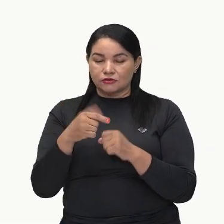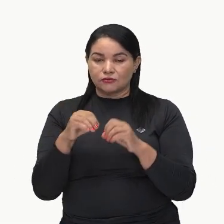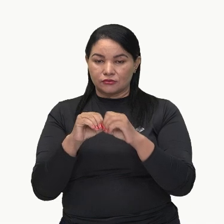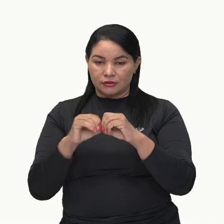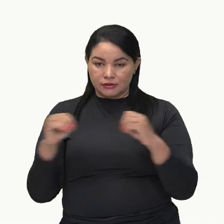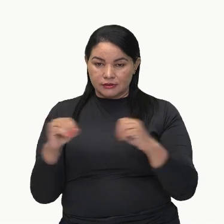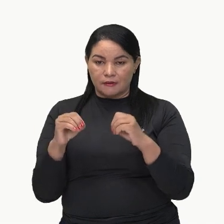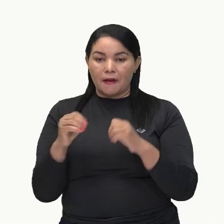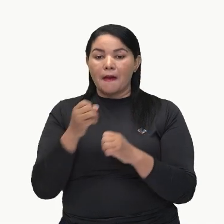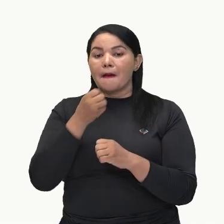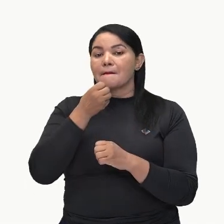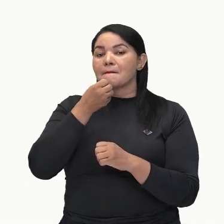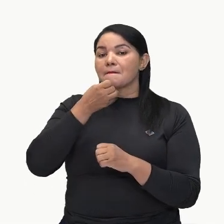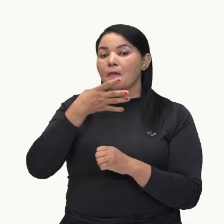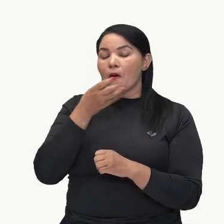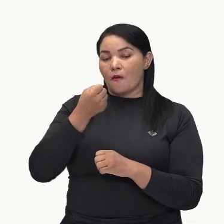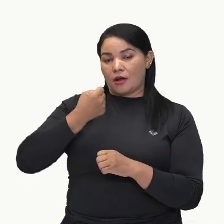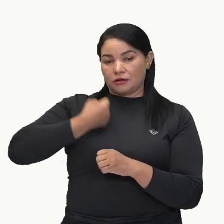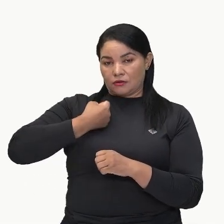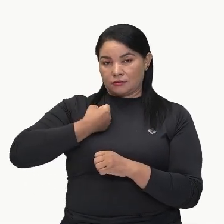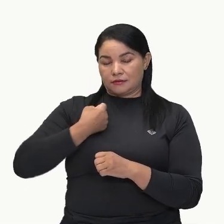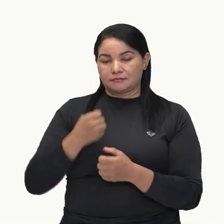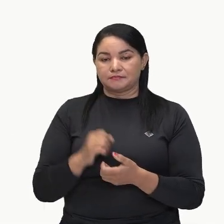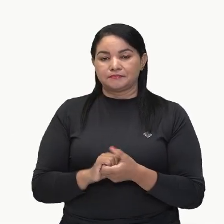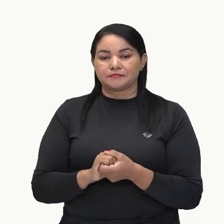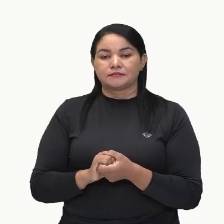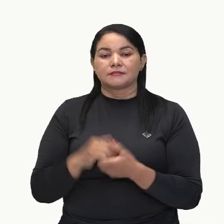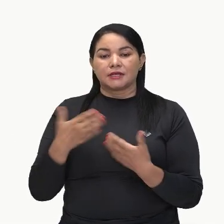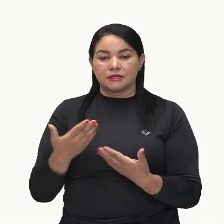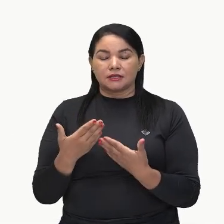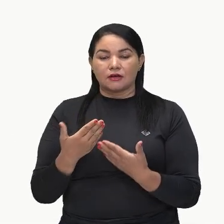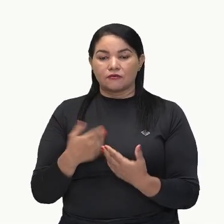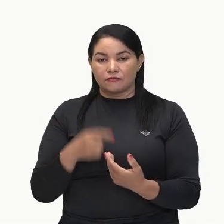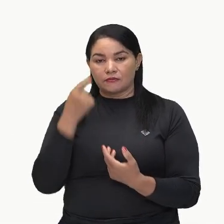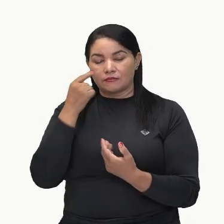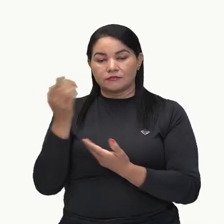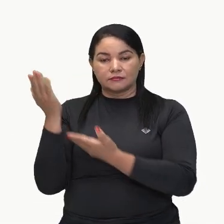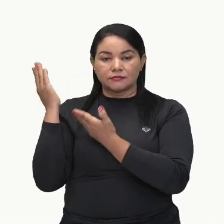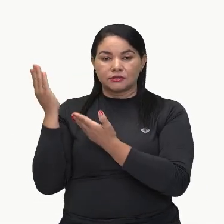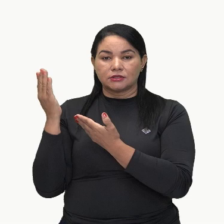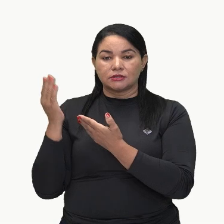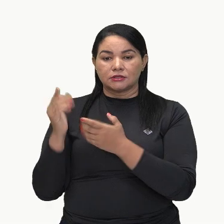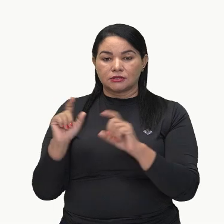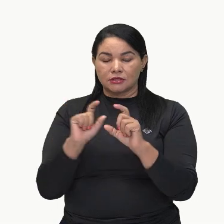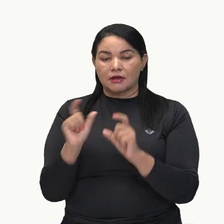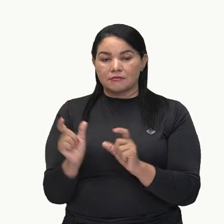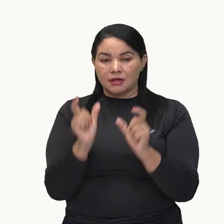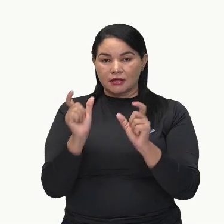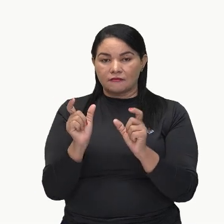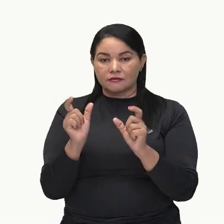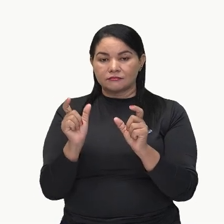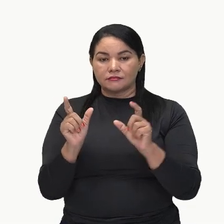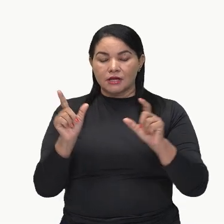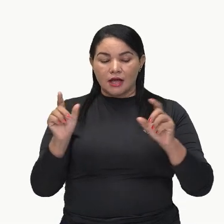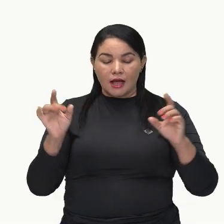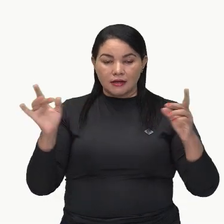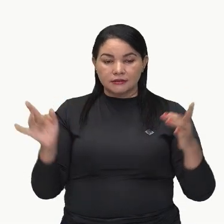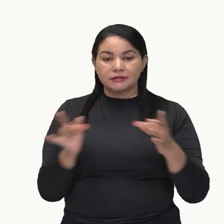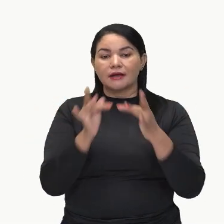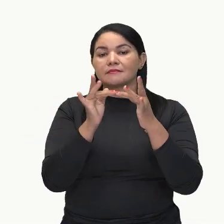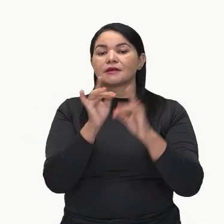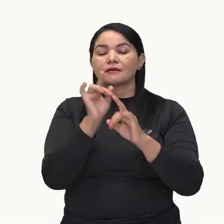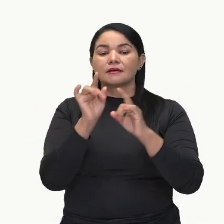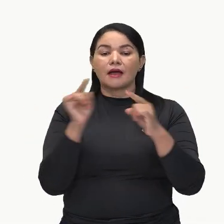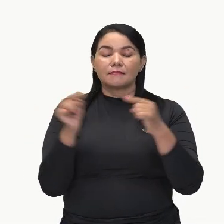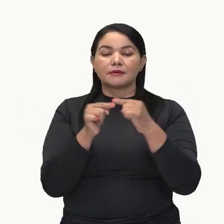nota. Forma verbal, tirará, então também oração. Nota que a segunda ideia é conclusão da primeira. E como